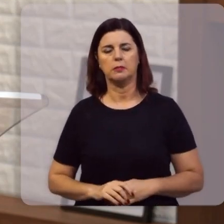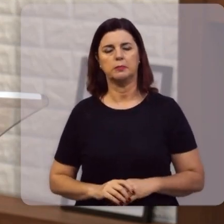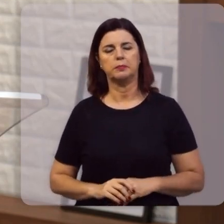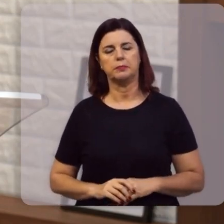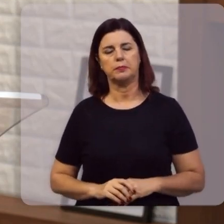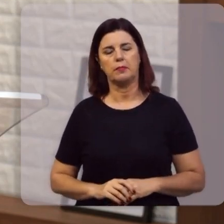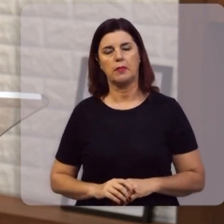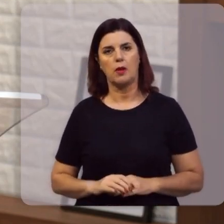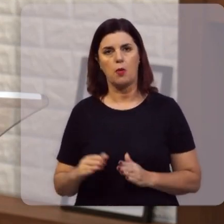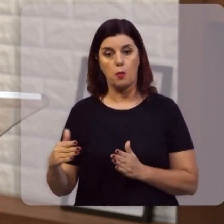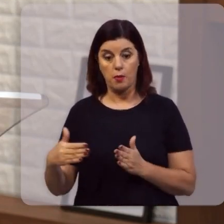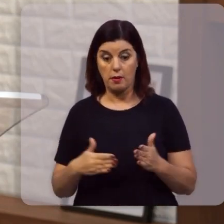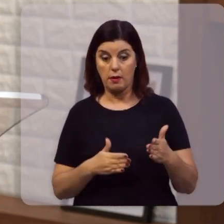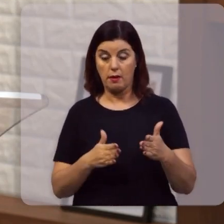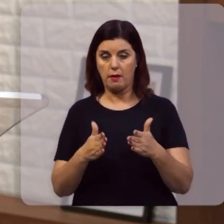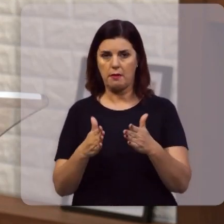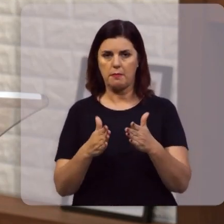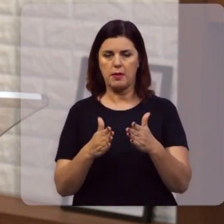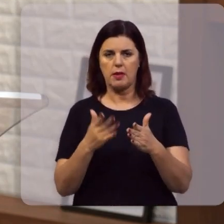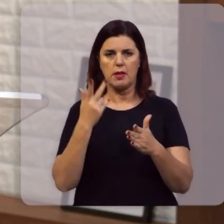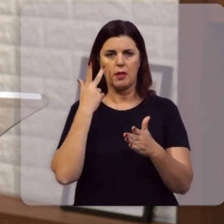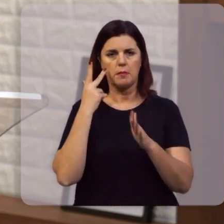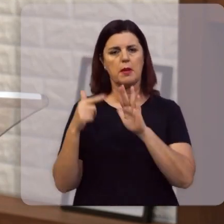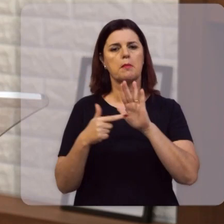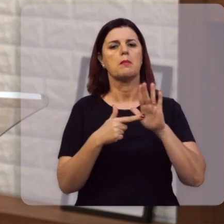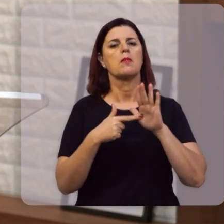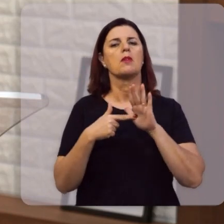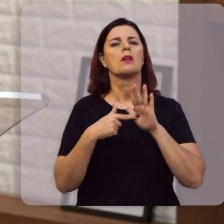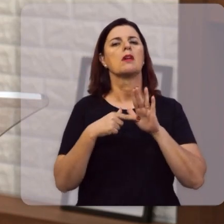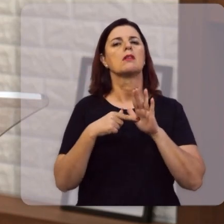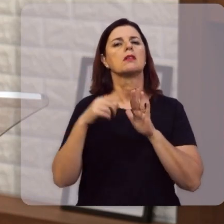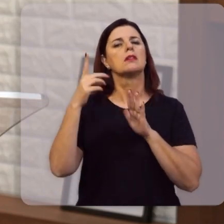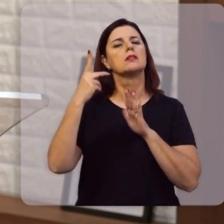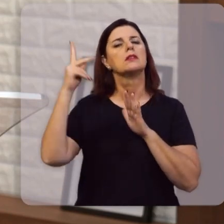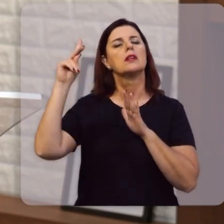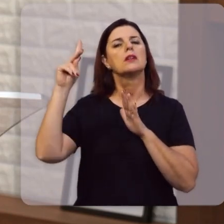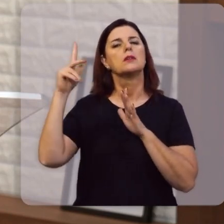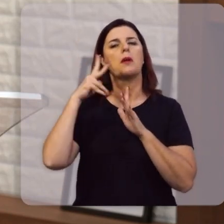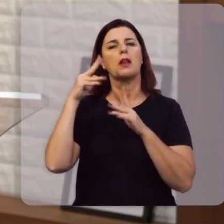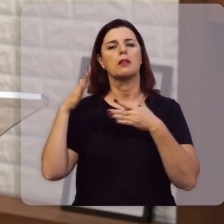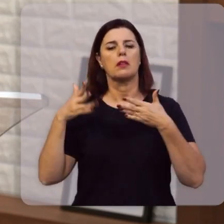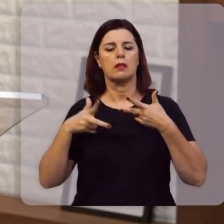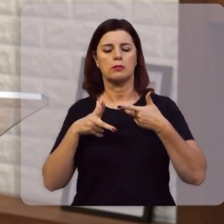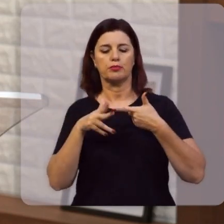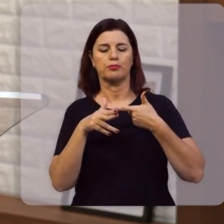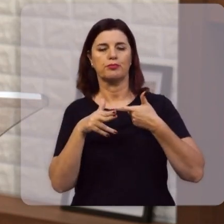Senão, o caminho para a manifestação de Deus é bloqueado.